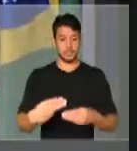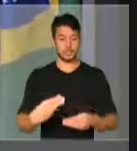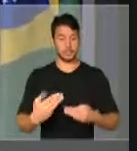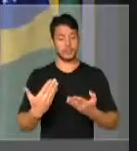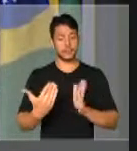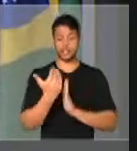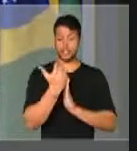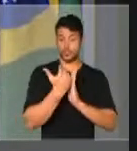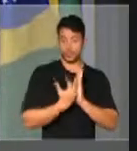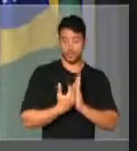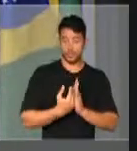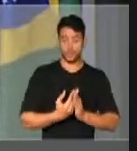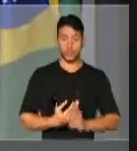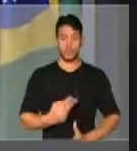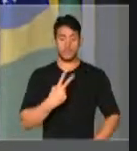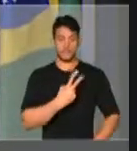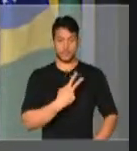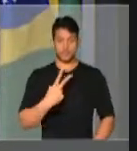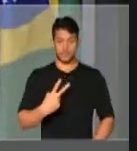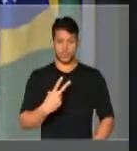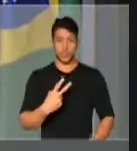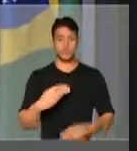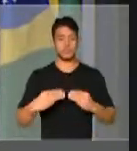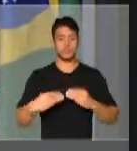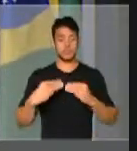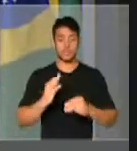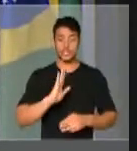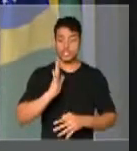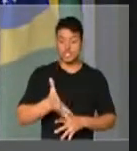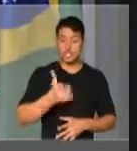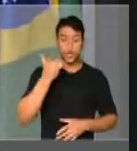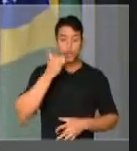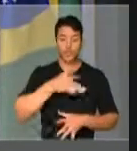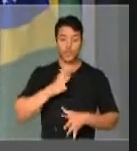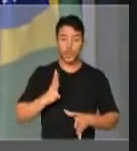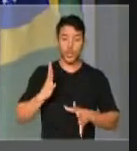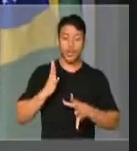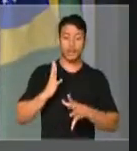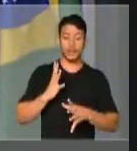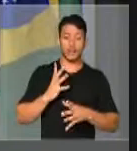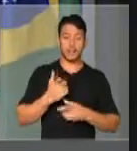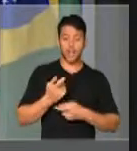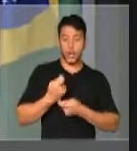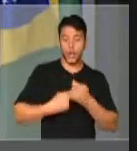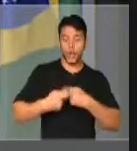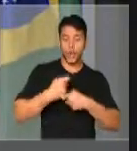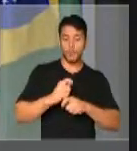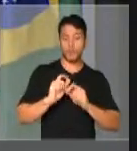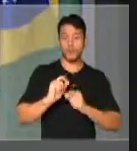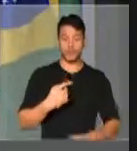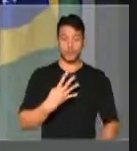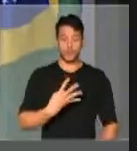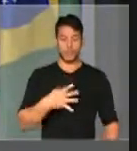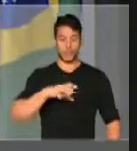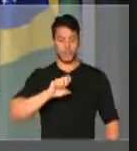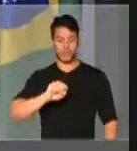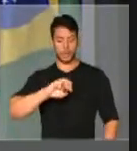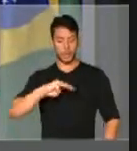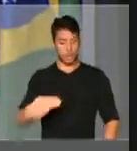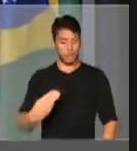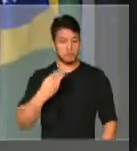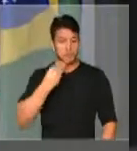ministérios apenas nesses quatro meses economizou em custeio nessa pasta 48 milhões de reais e